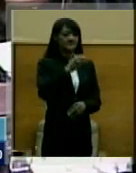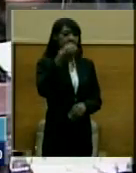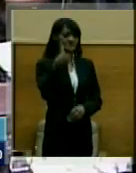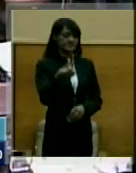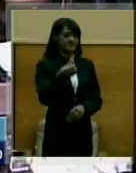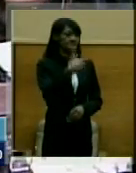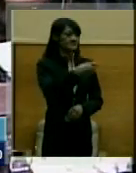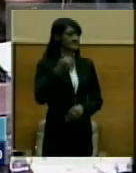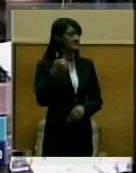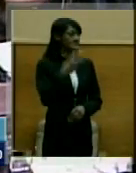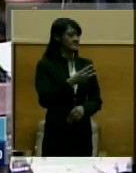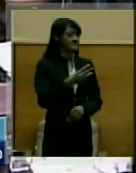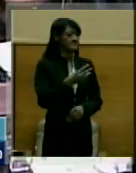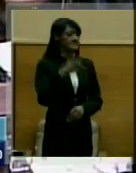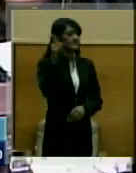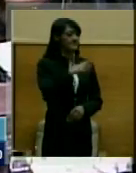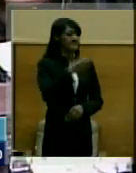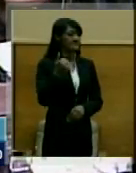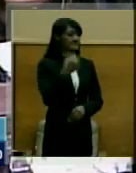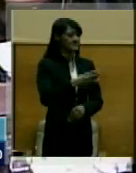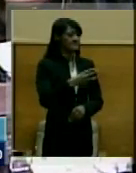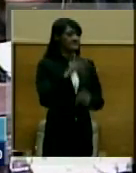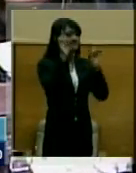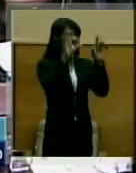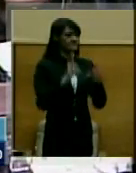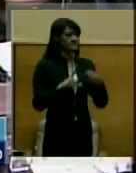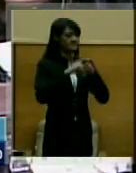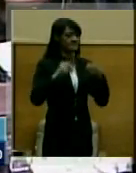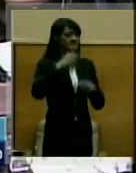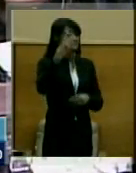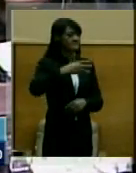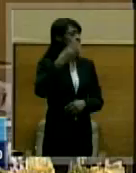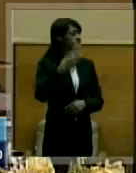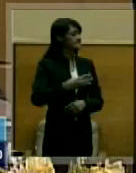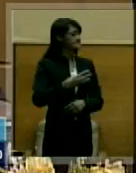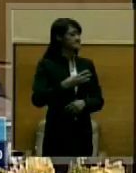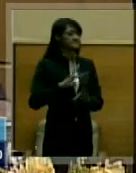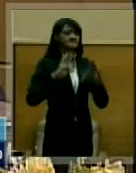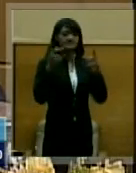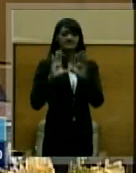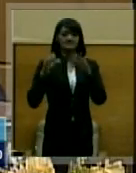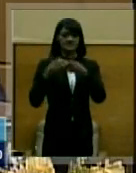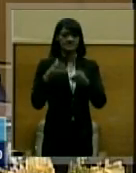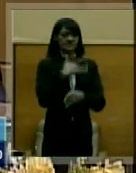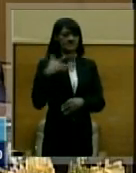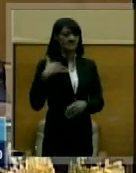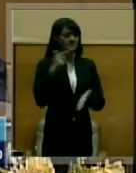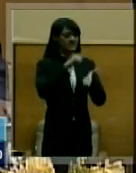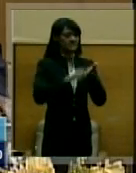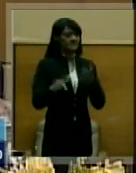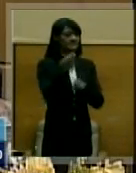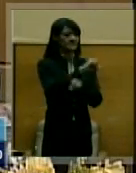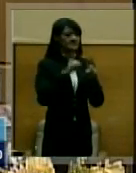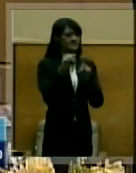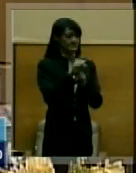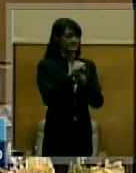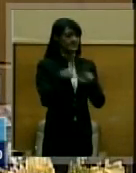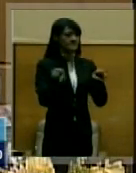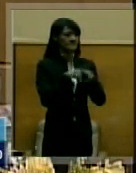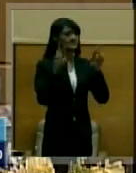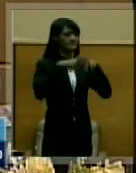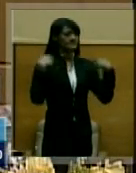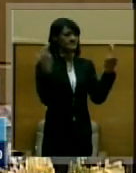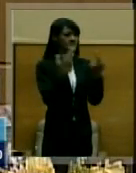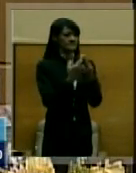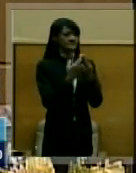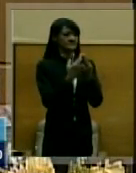de 28 de maio de 2013, especialmente no seu artigo 3º, os membros da Comissão de Saúde, Higiene, Assistência e Previdência Social, em